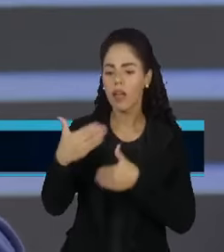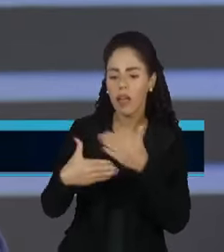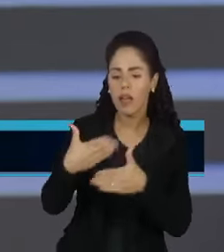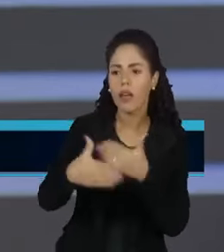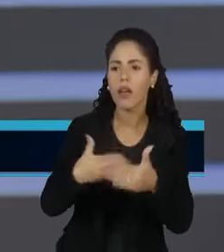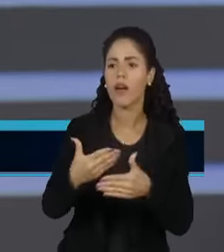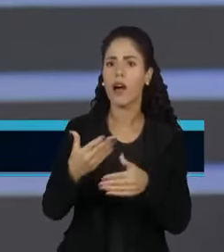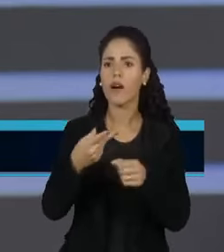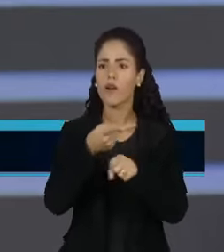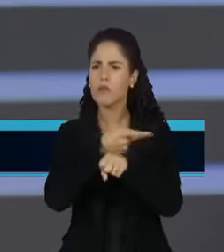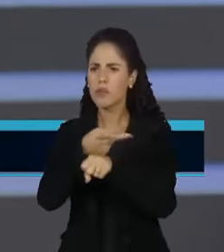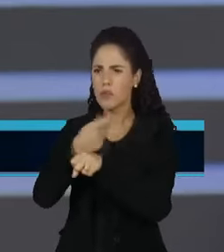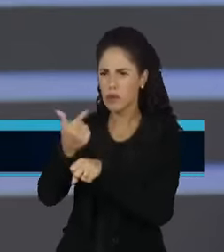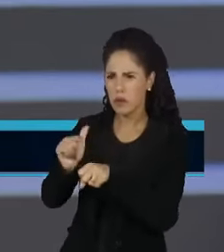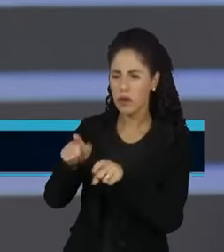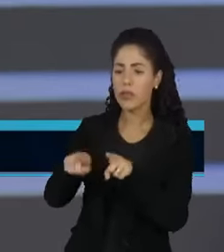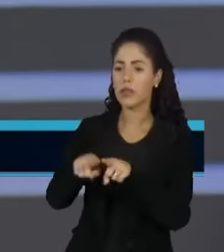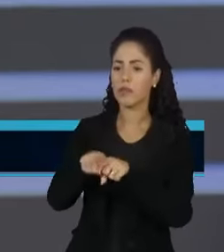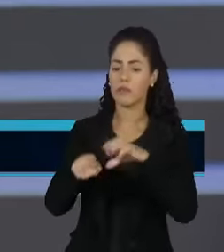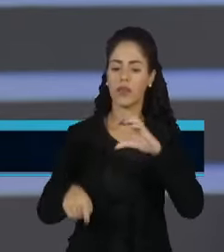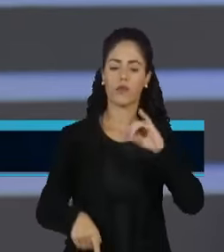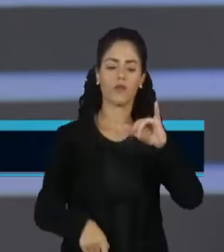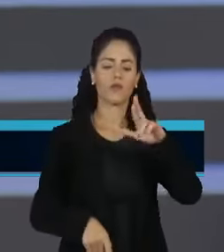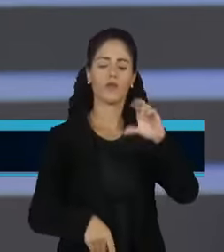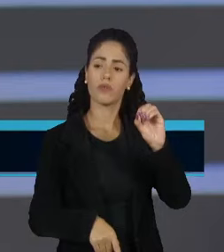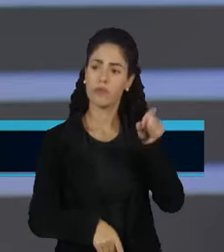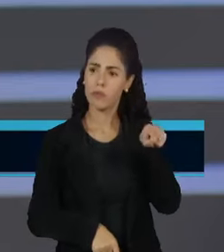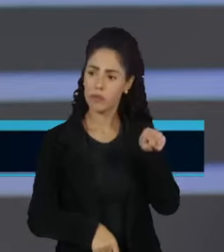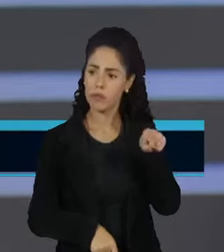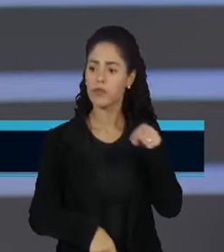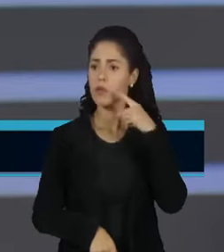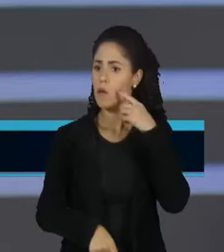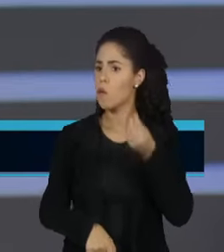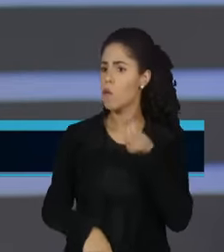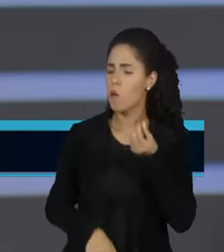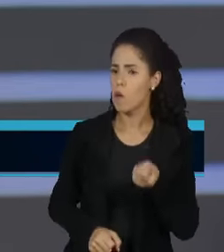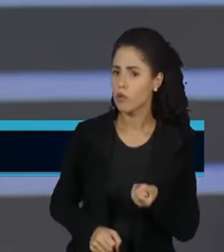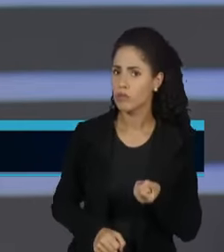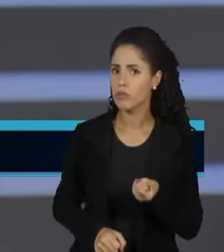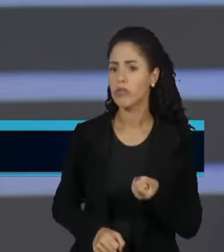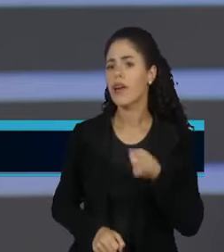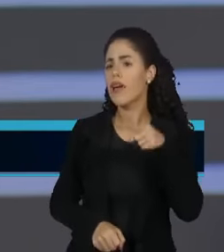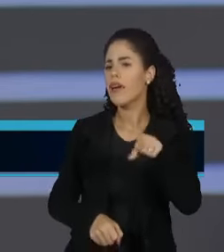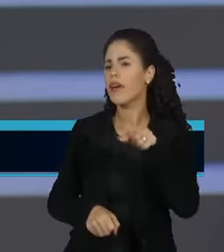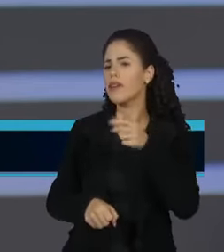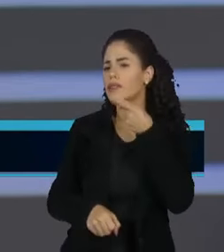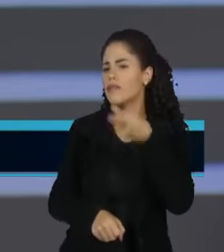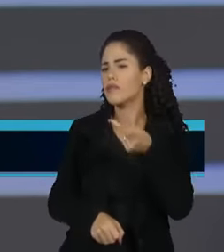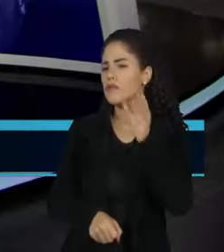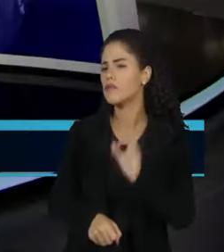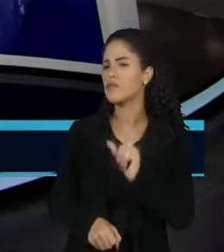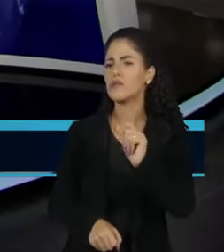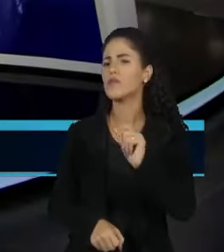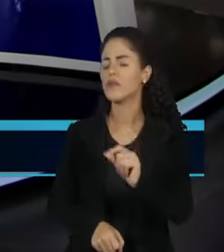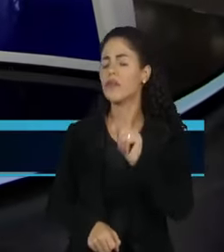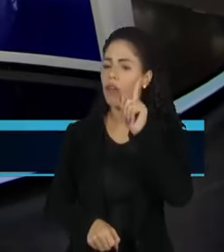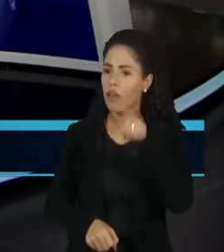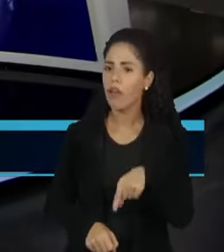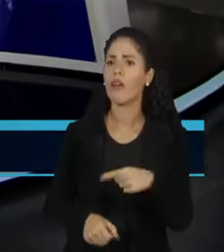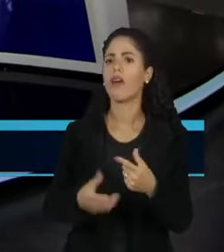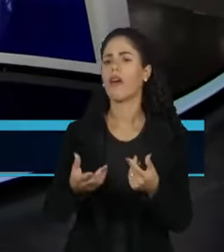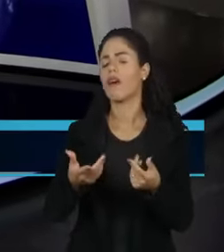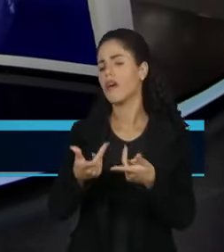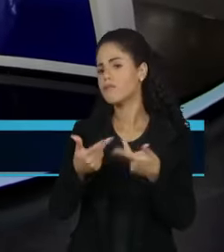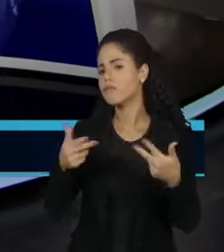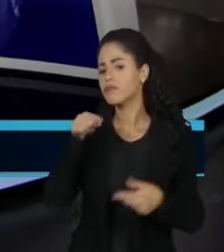ir para esses pontos não leva a nada. E o senhor Ciro Nogueira, só aproveitando, ele é um bufão. O que ele está falando é uma agressão